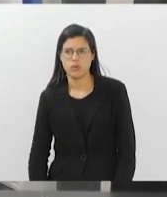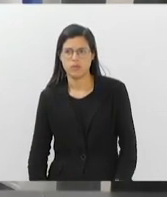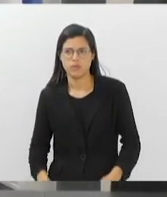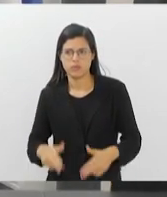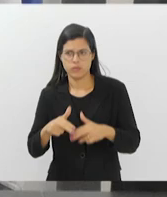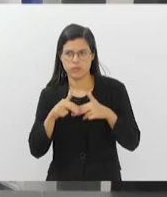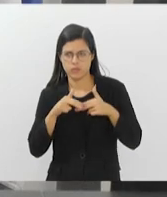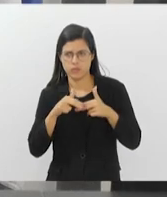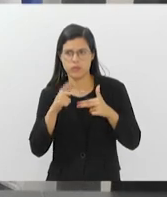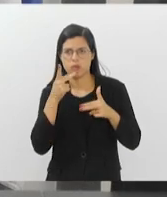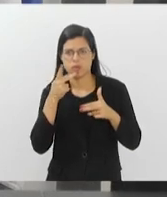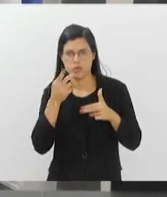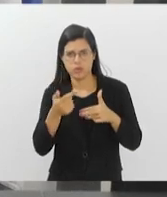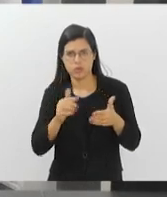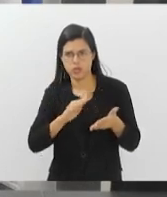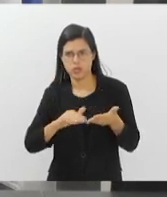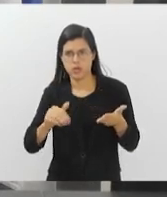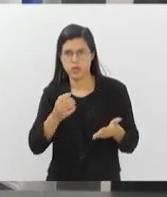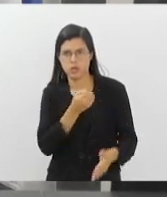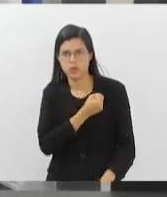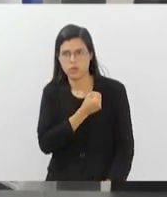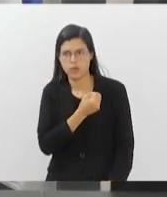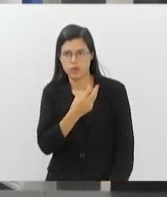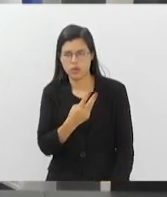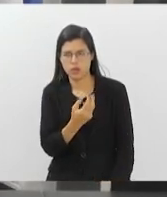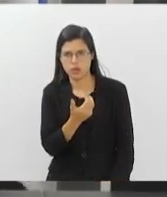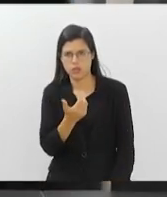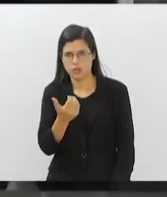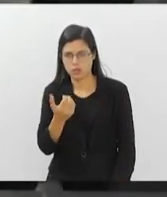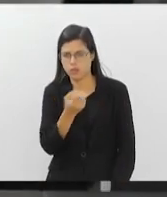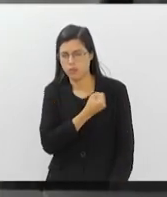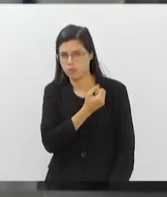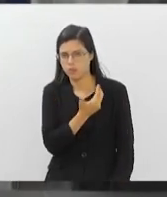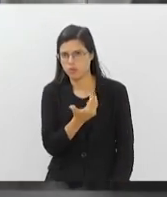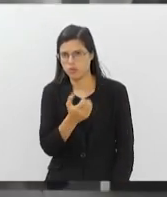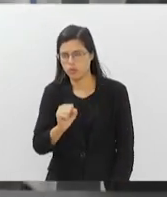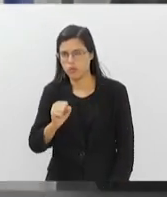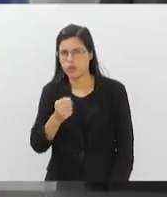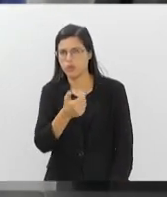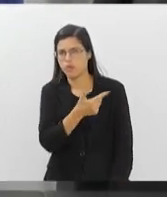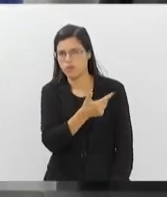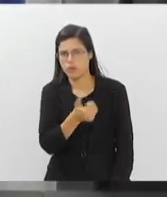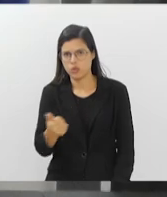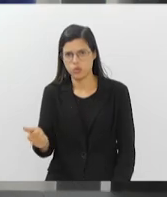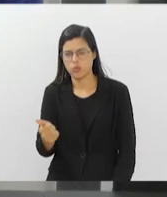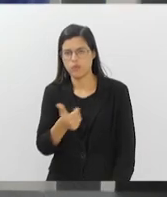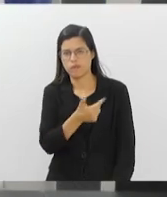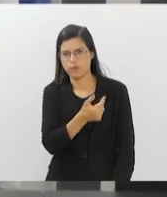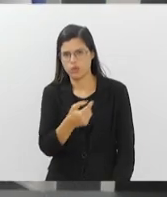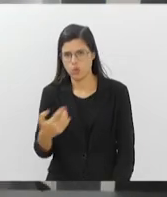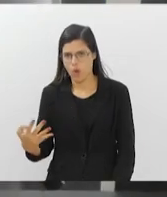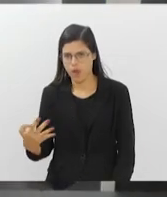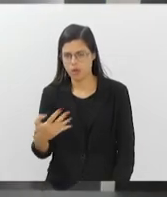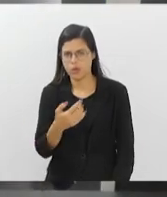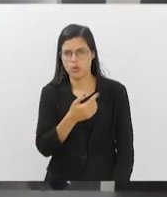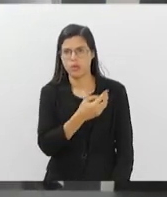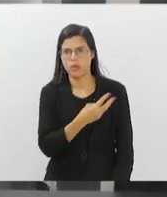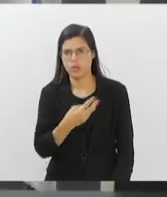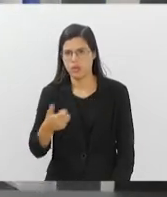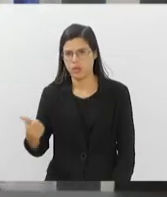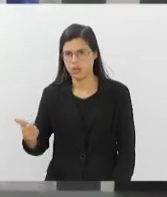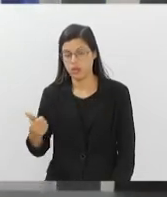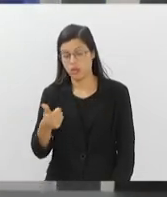foram retirados de pauta o 3, o 18, o 21, o 24, 32,